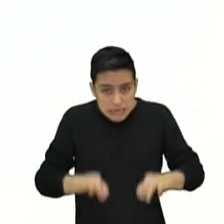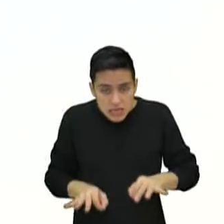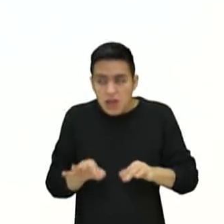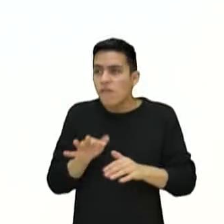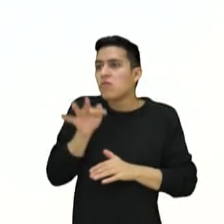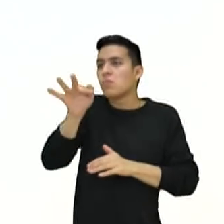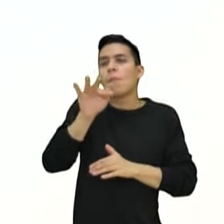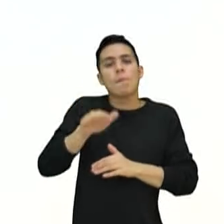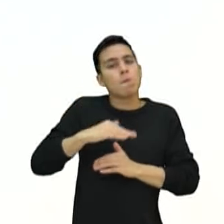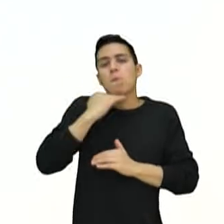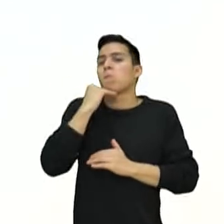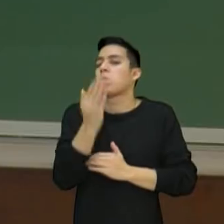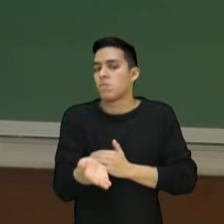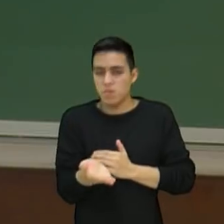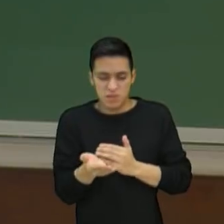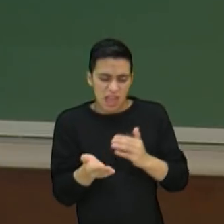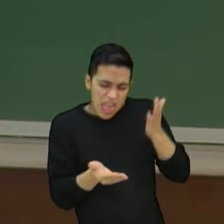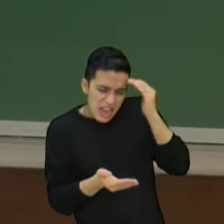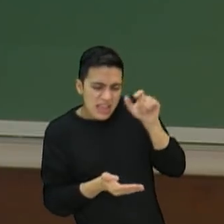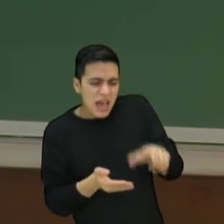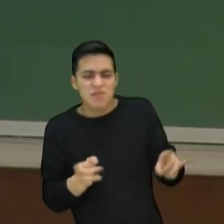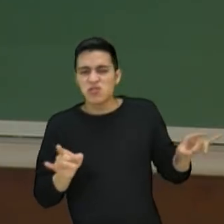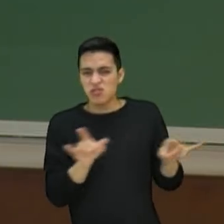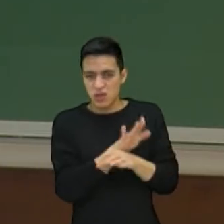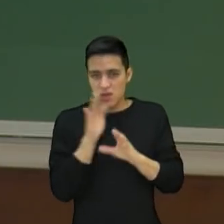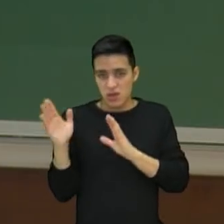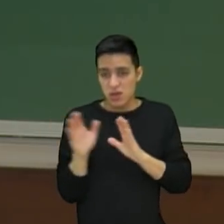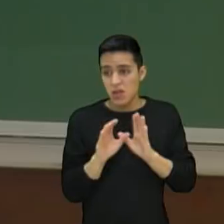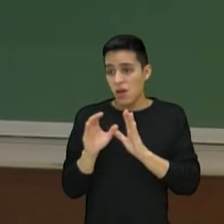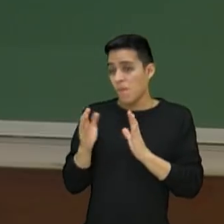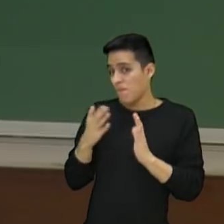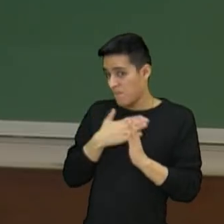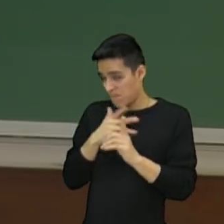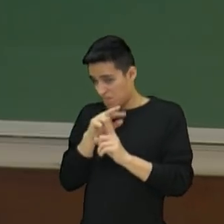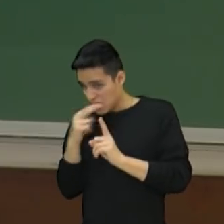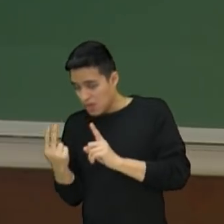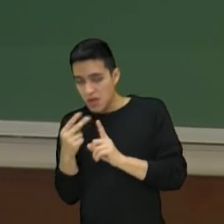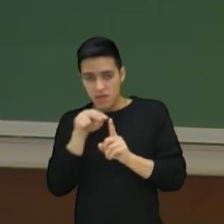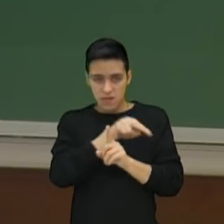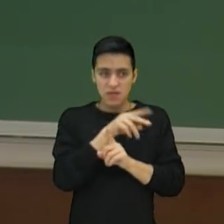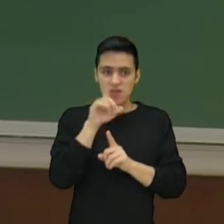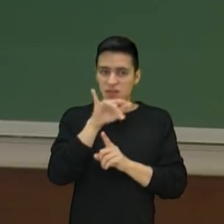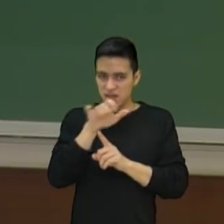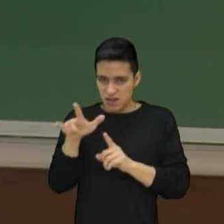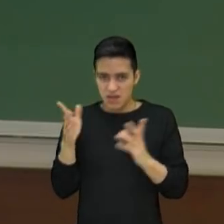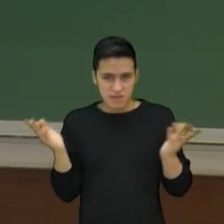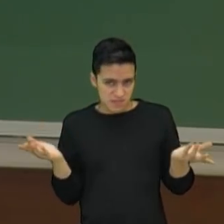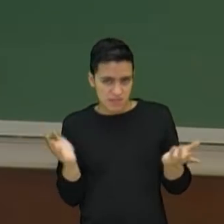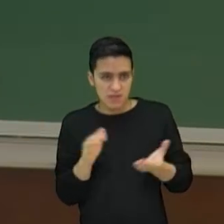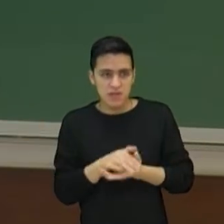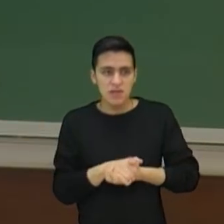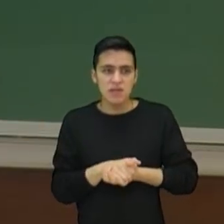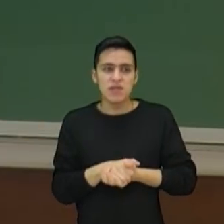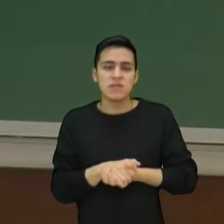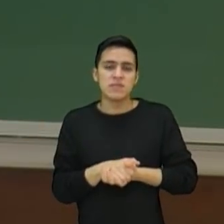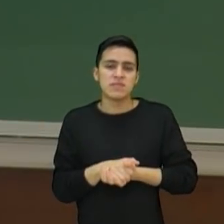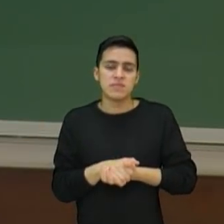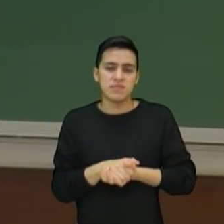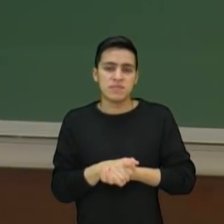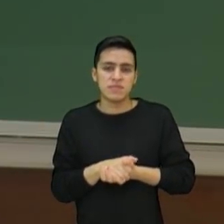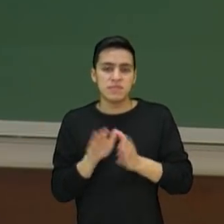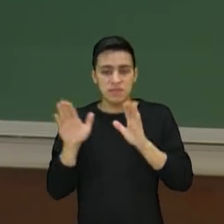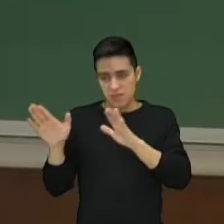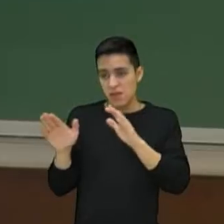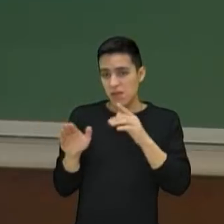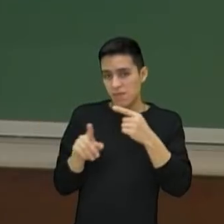porque ela já é. Então, na minha concepção, na concepção do Daniel, aliás, eu não gostei muito desse porquê separado, muito embora ele